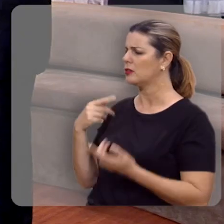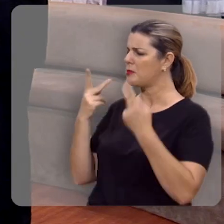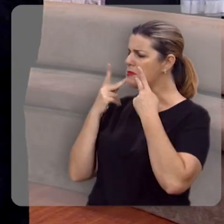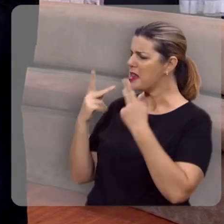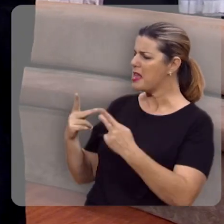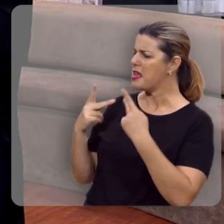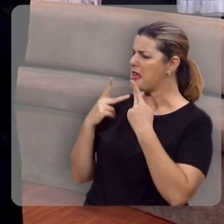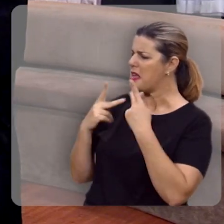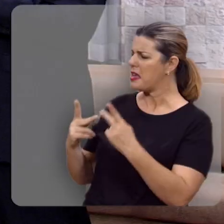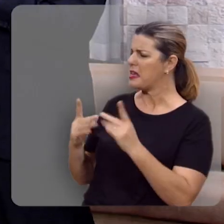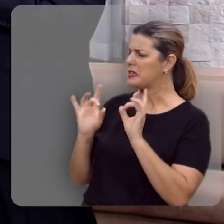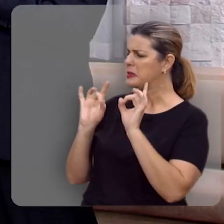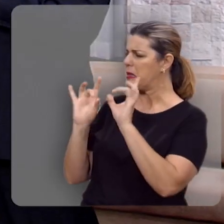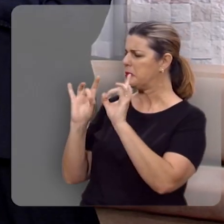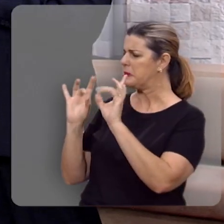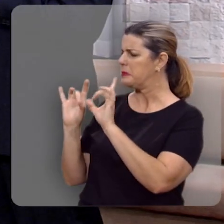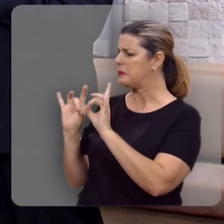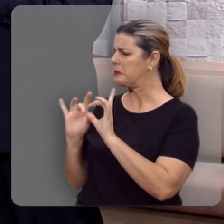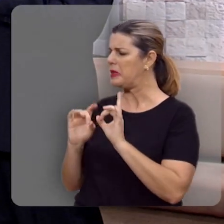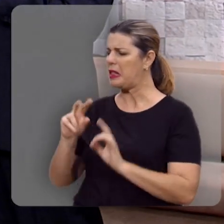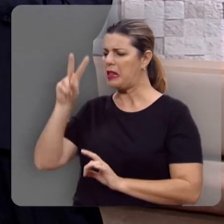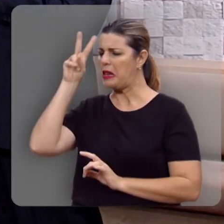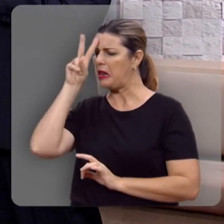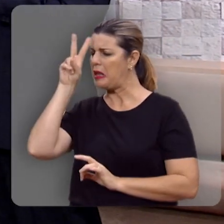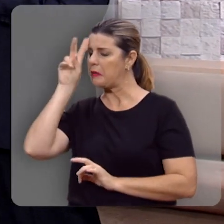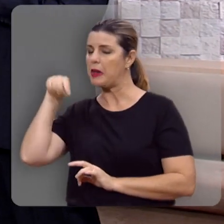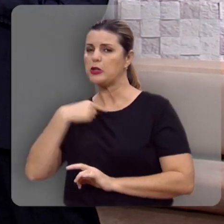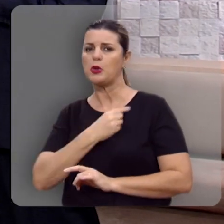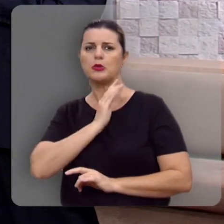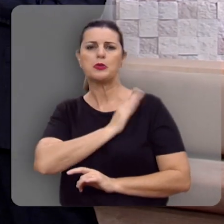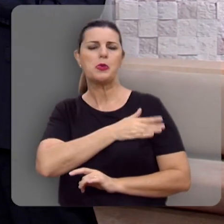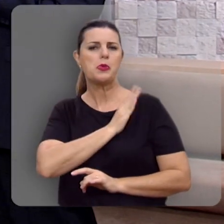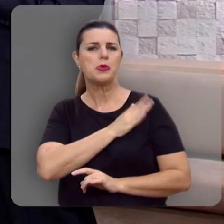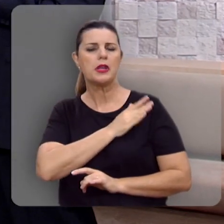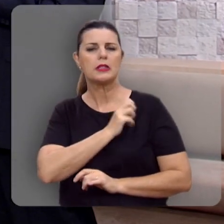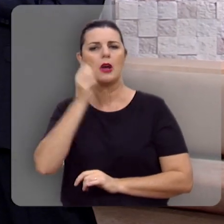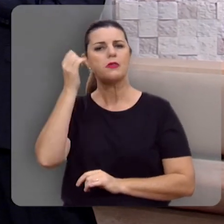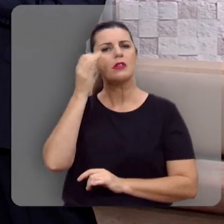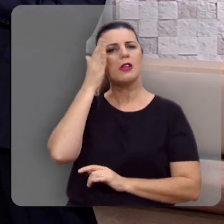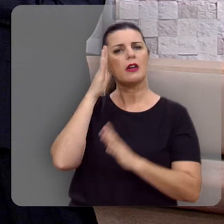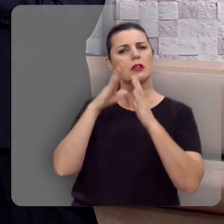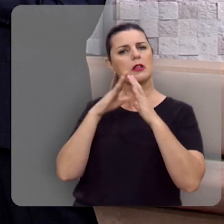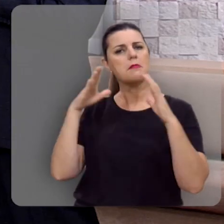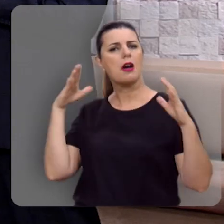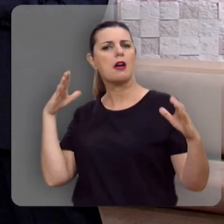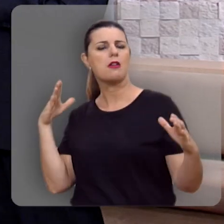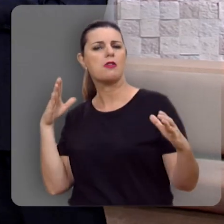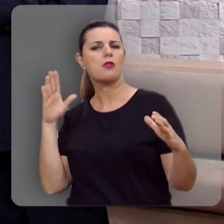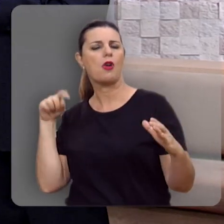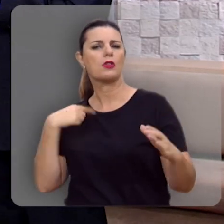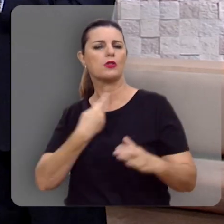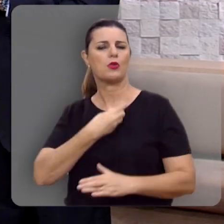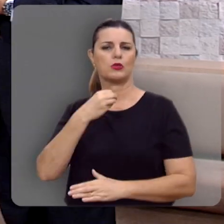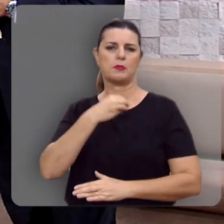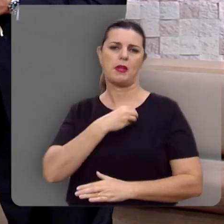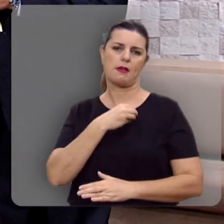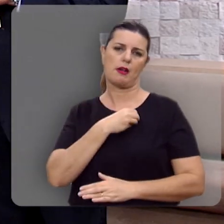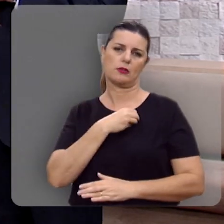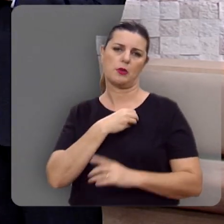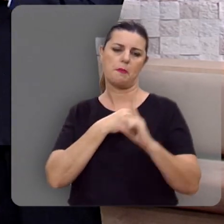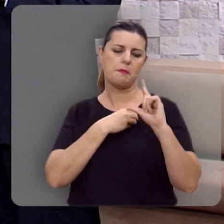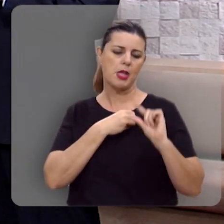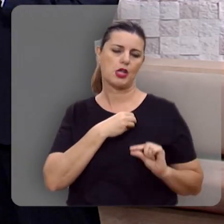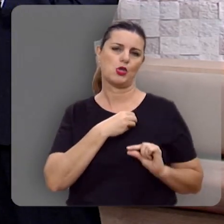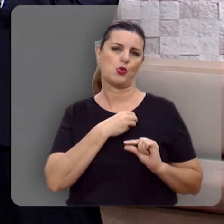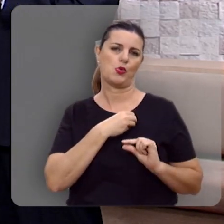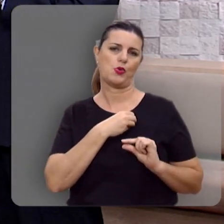mensagem instigante. Amém. Relembrar ao nosso coração que a graça ela é maior do que o nosso pecado. Glória a Deus. Como